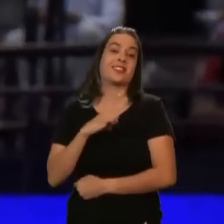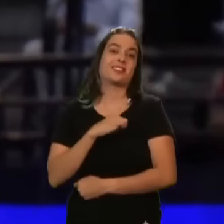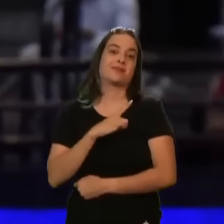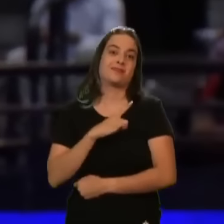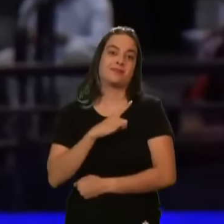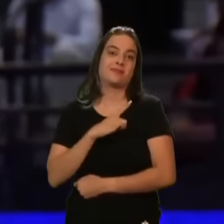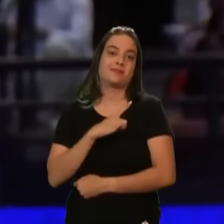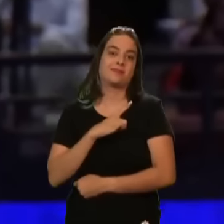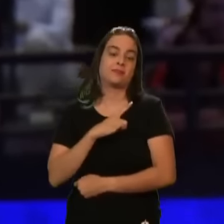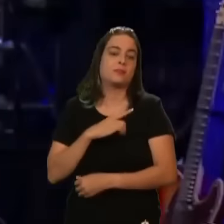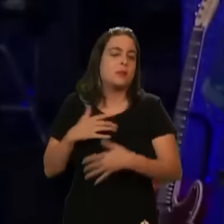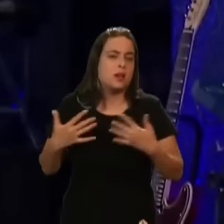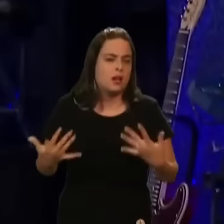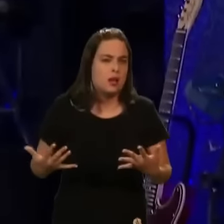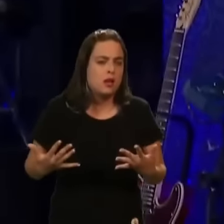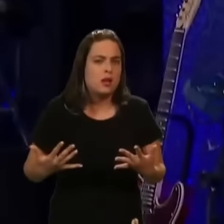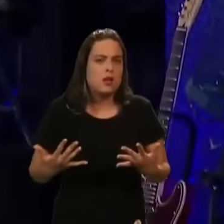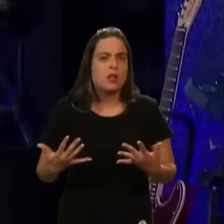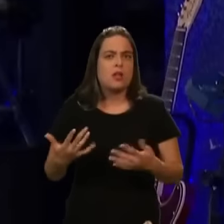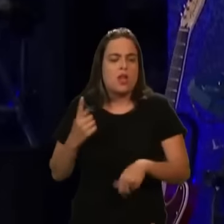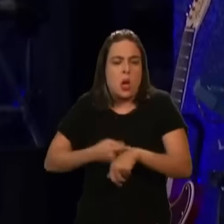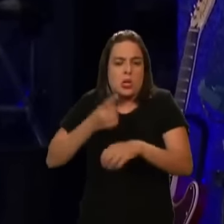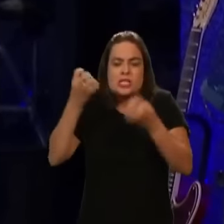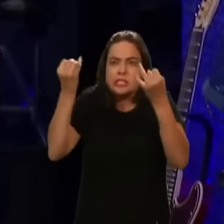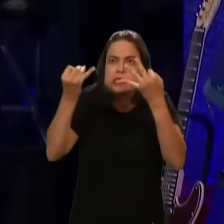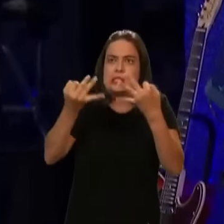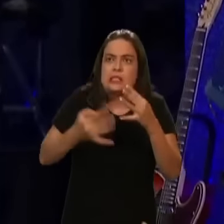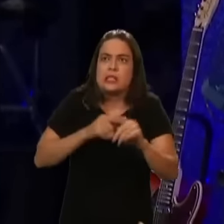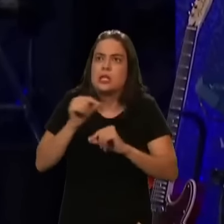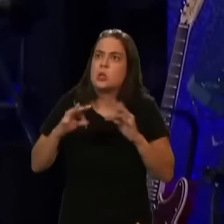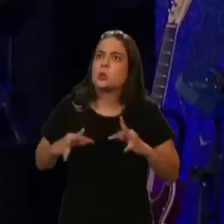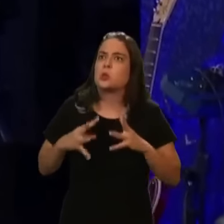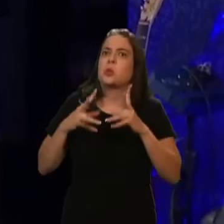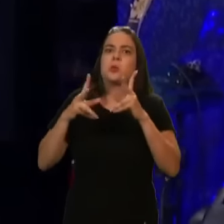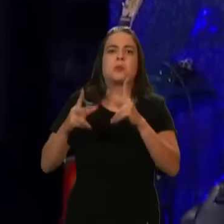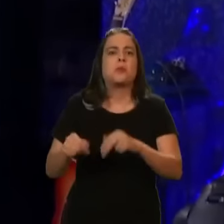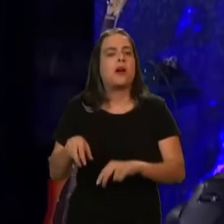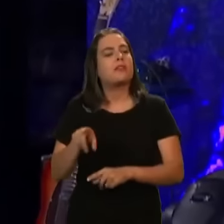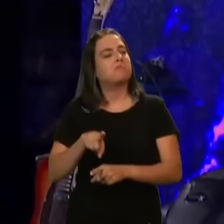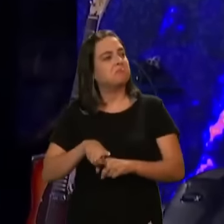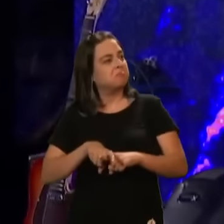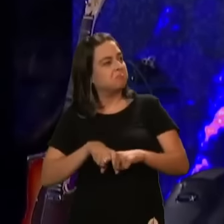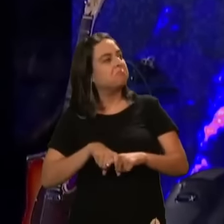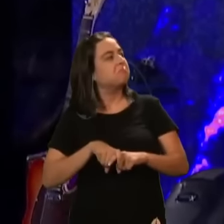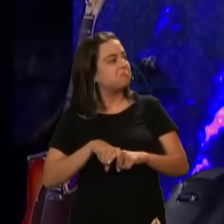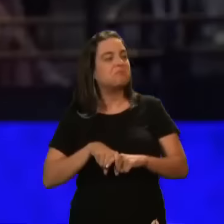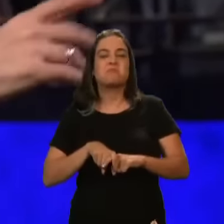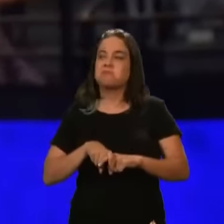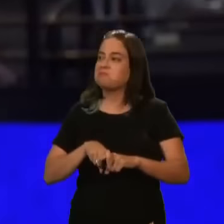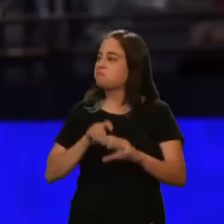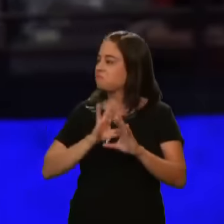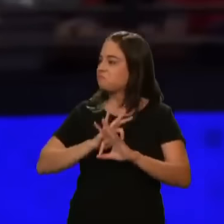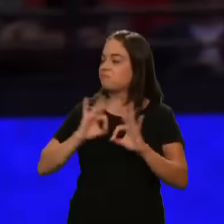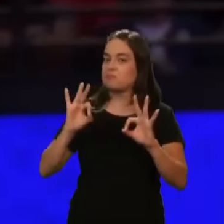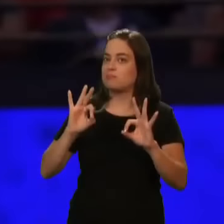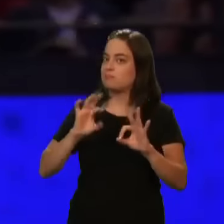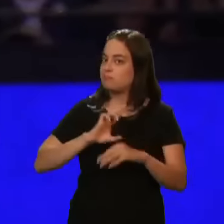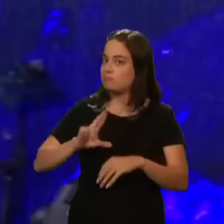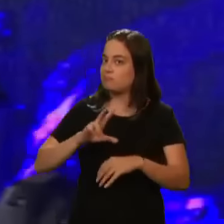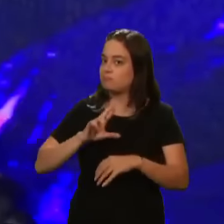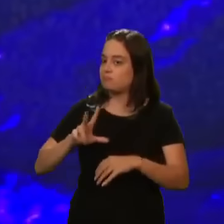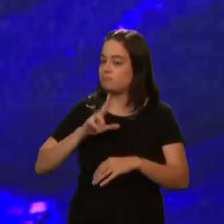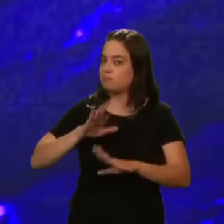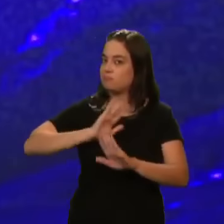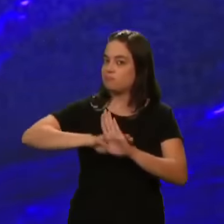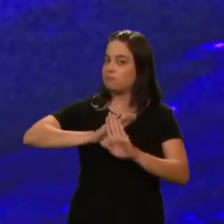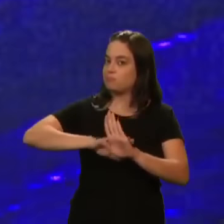Então quando a gente fala aqui hoje, a gente está todo mundo educado, com as pernas cruzadas. Está tudo bem, está nada não. Eu